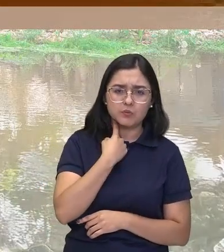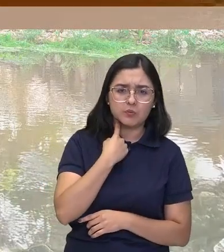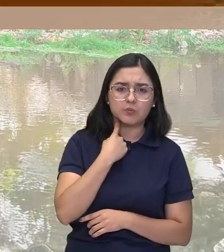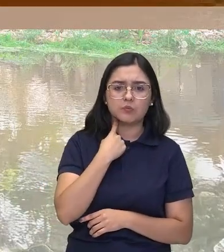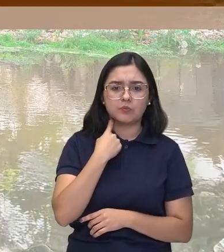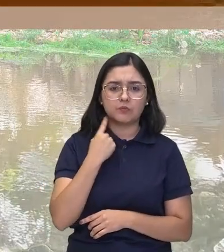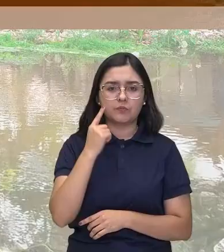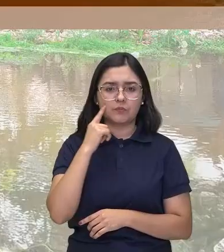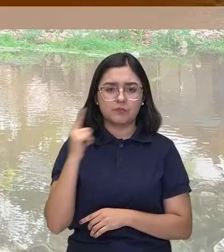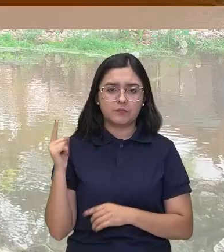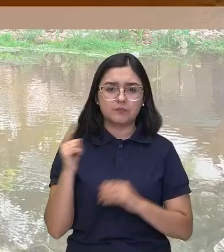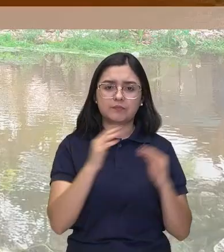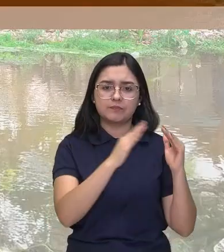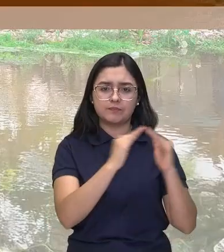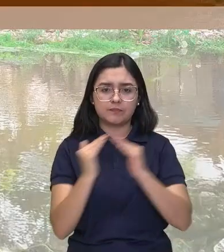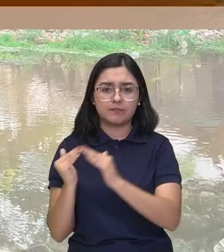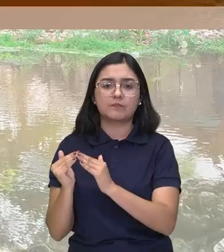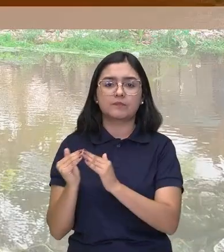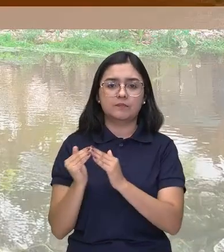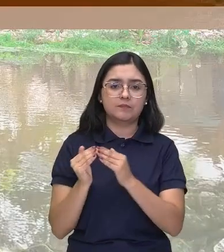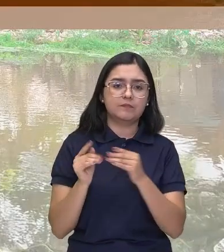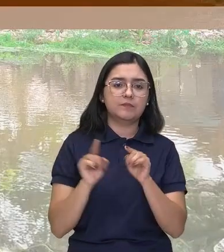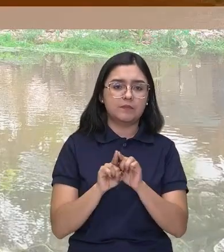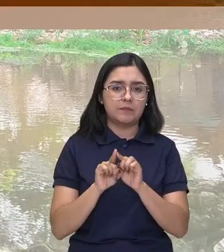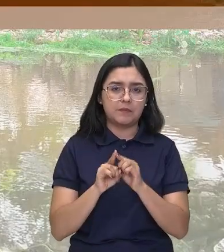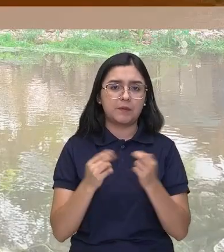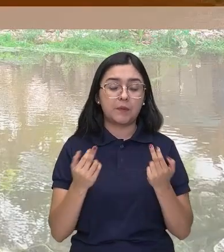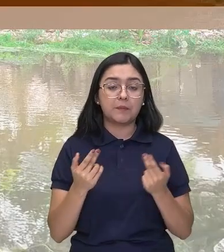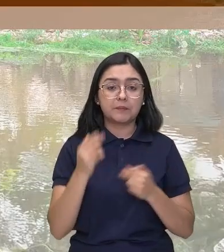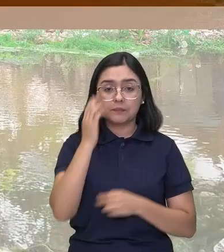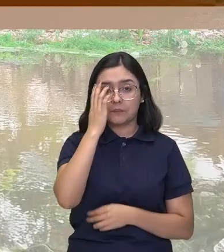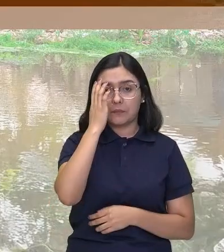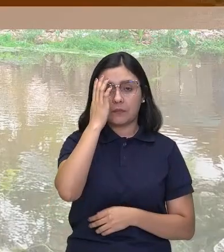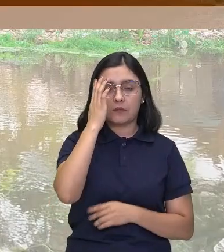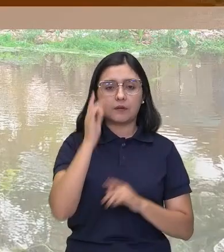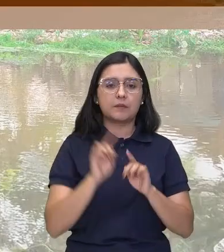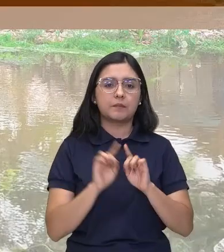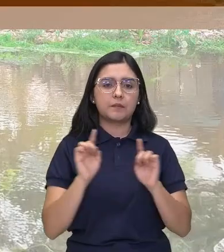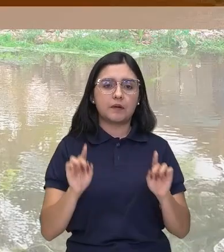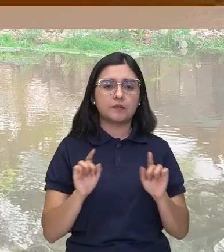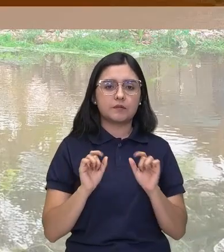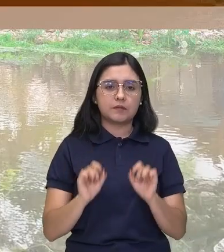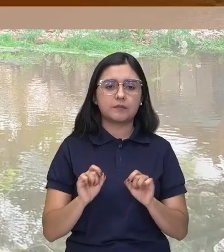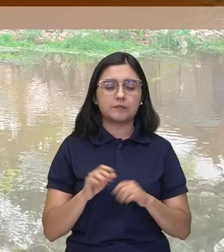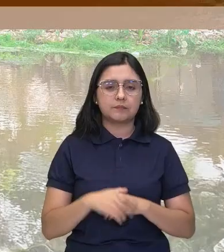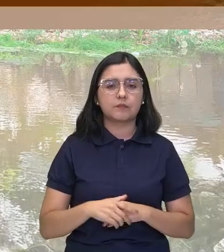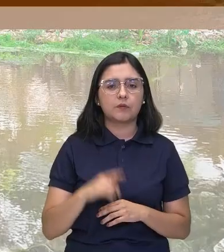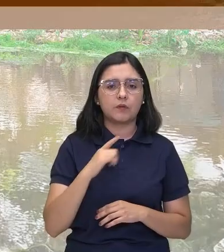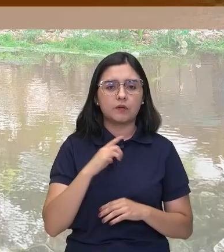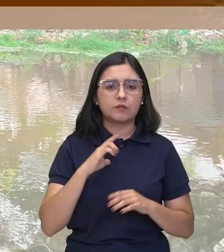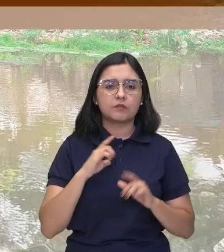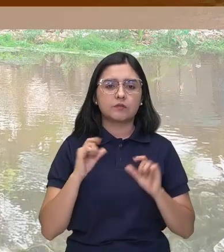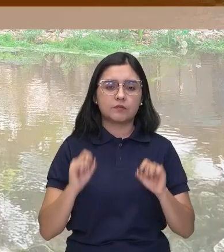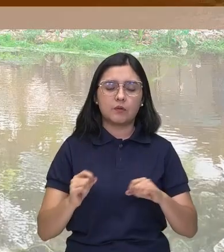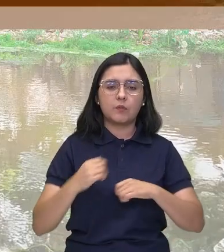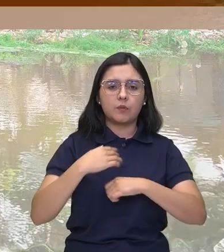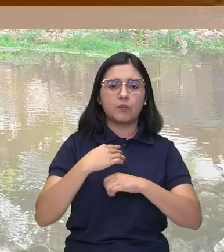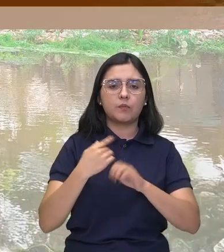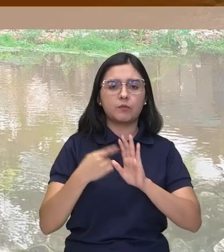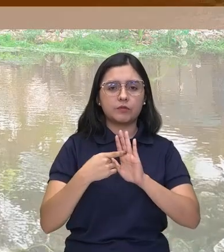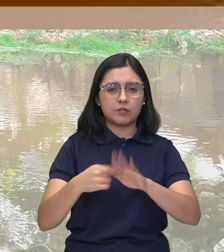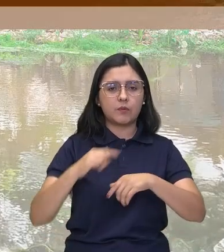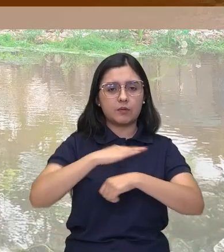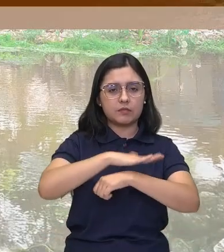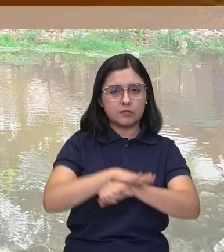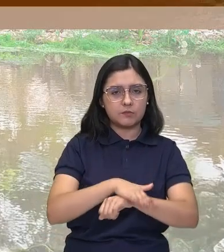não. Segue a mesma... mas está a mesma situação ali. Mas a ideia é a gente sempre fazer essa conexão entre a questão do racismo ambiental, dessas